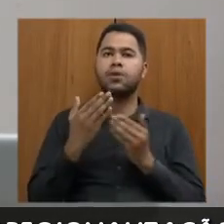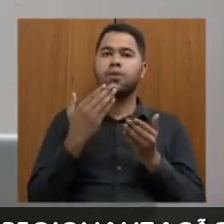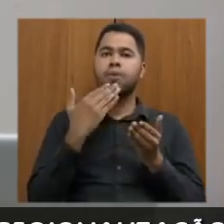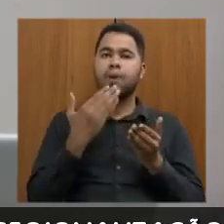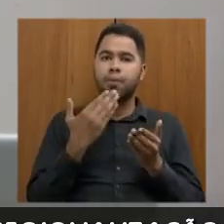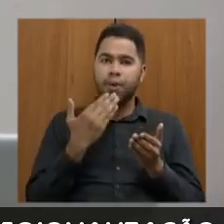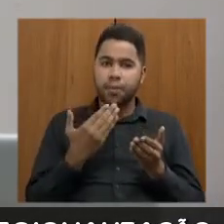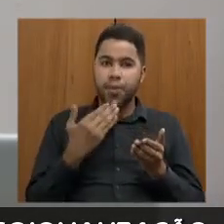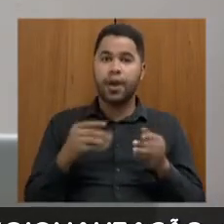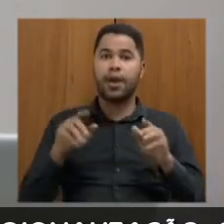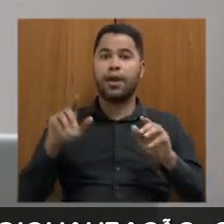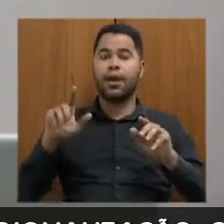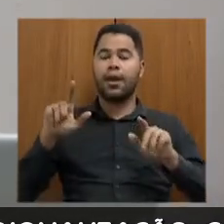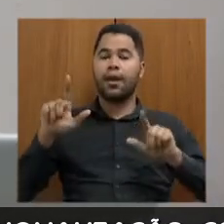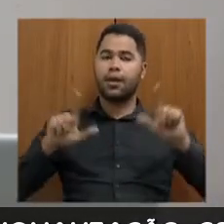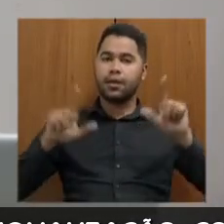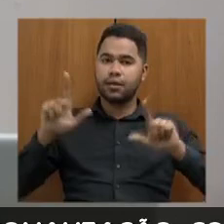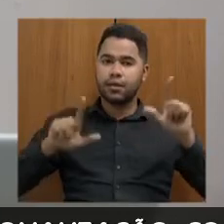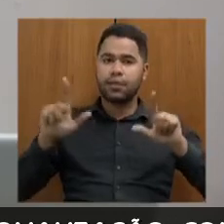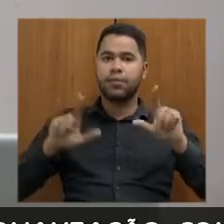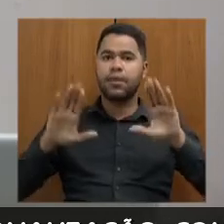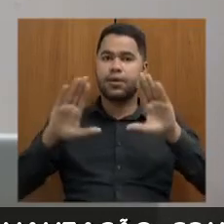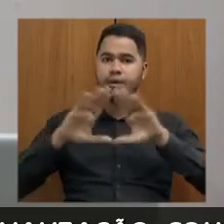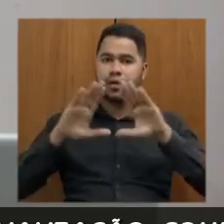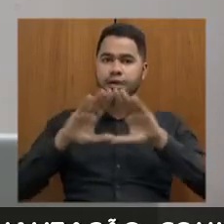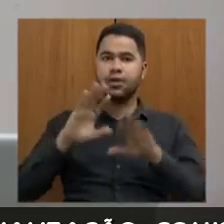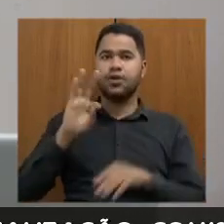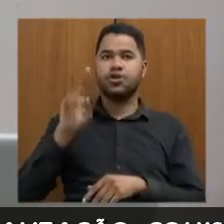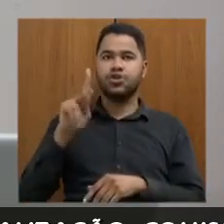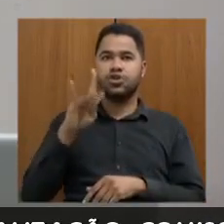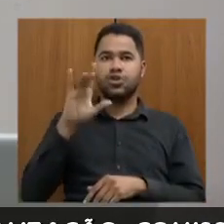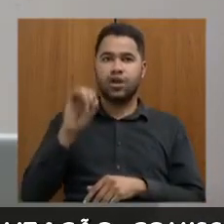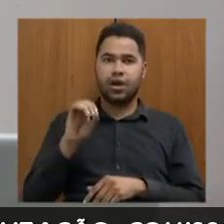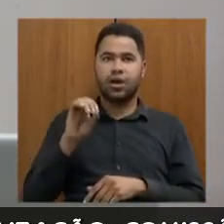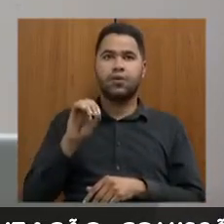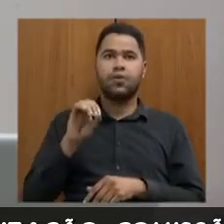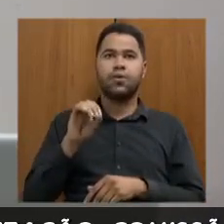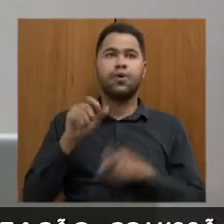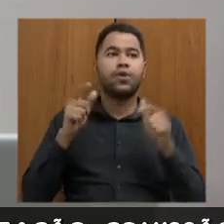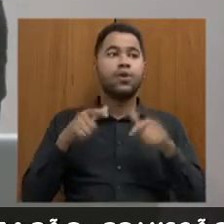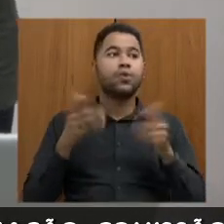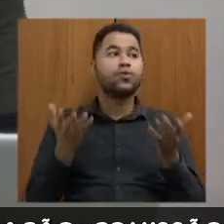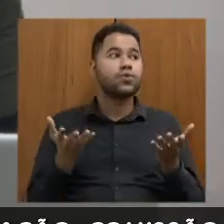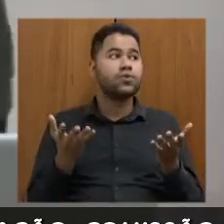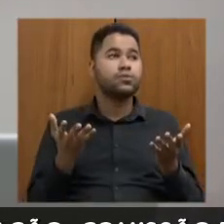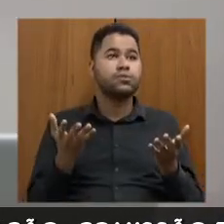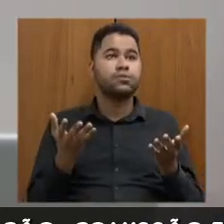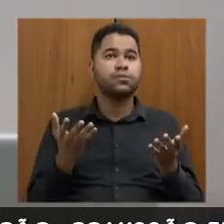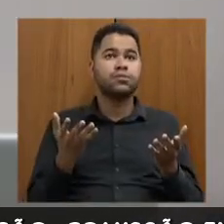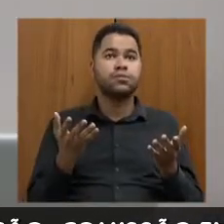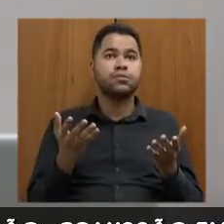a TV Assembleia com o Thiago Ferreira Mendes que do Tiago